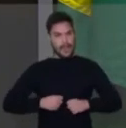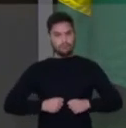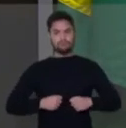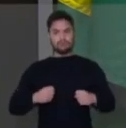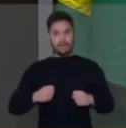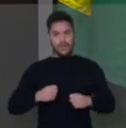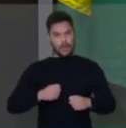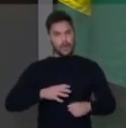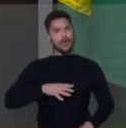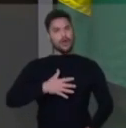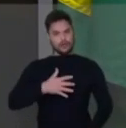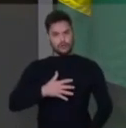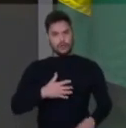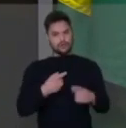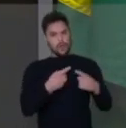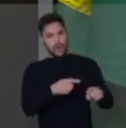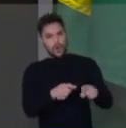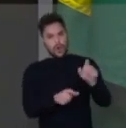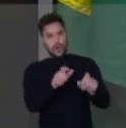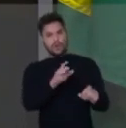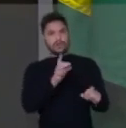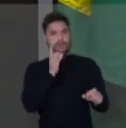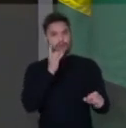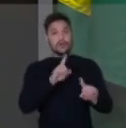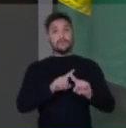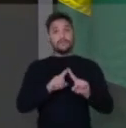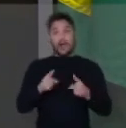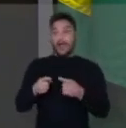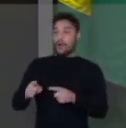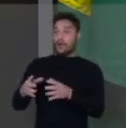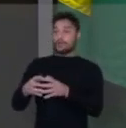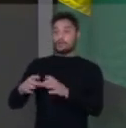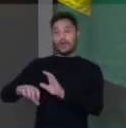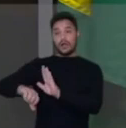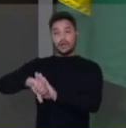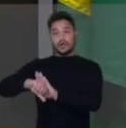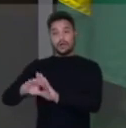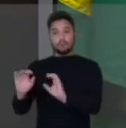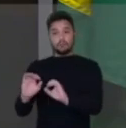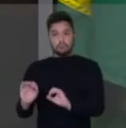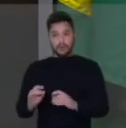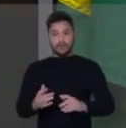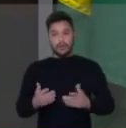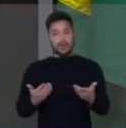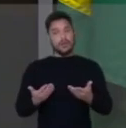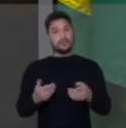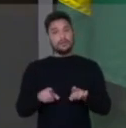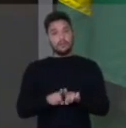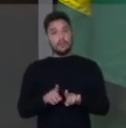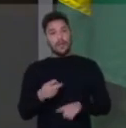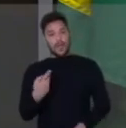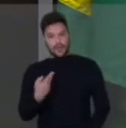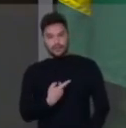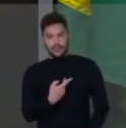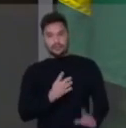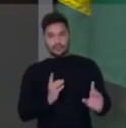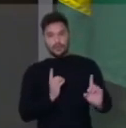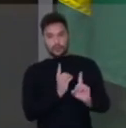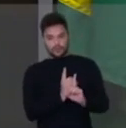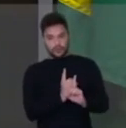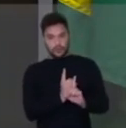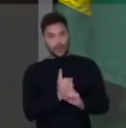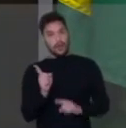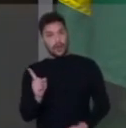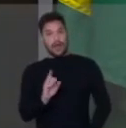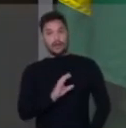poder ir para cima de deputado, mas para poder combater o crime organizado nada. E na última vez que a gente se encontrou, a comissão